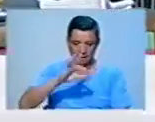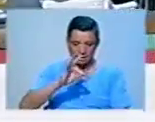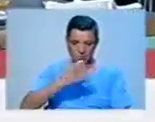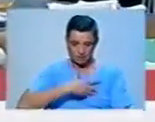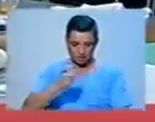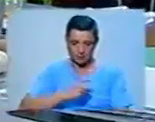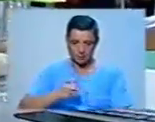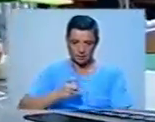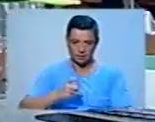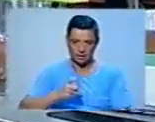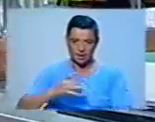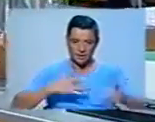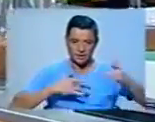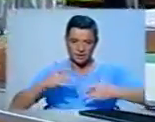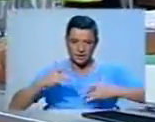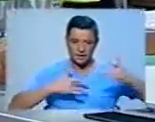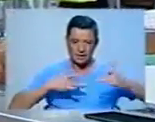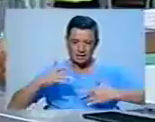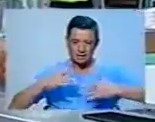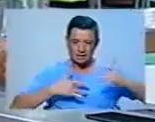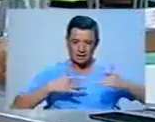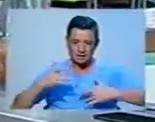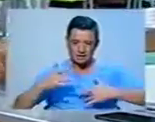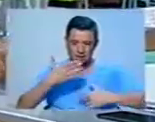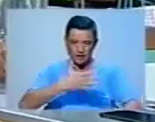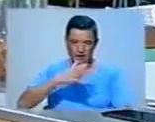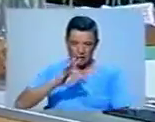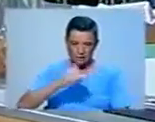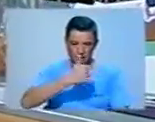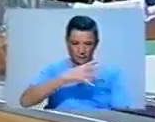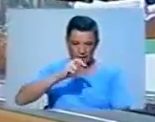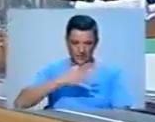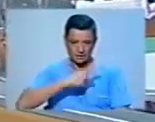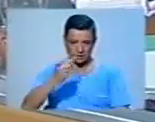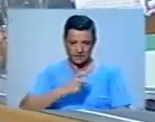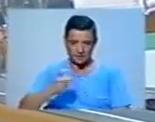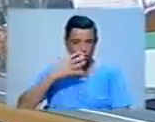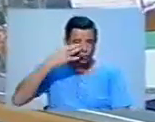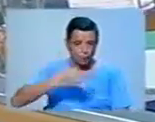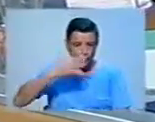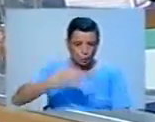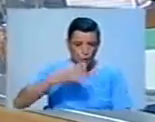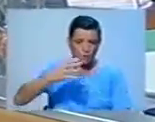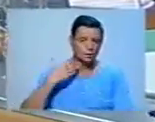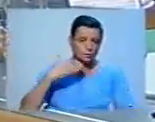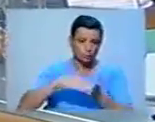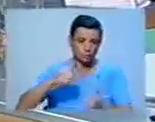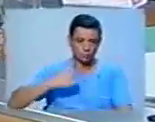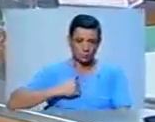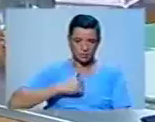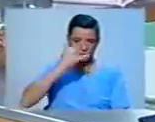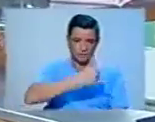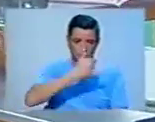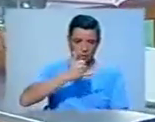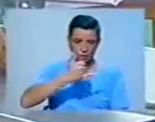dezembro no Teatro da Comuna e fica em cena de 14 a 23 de dezembro, todos os dias, de segunda a sábado às